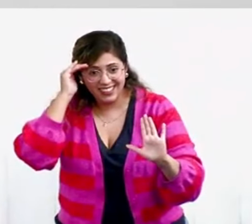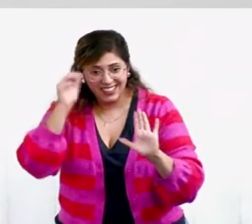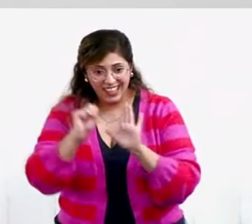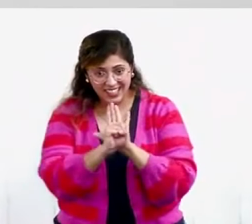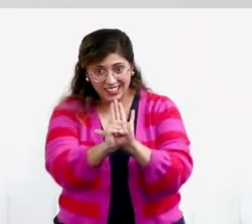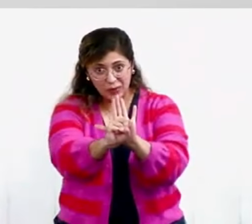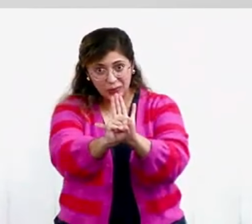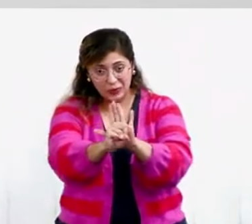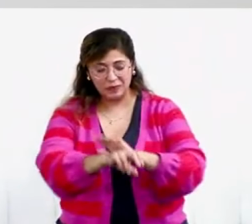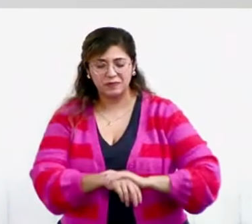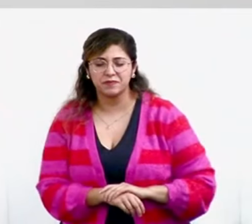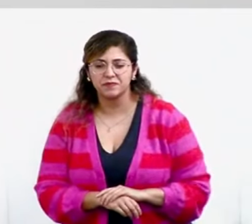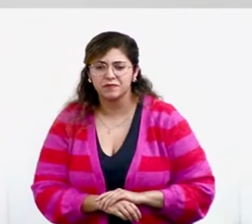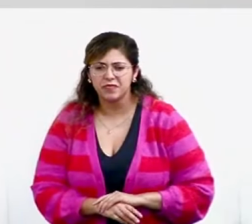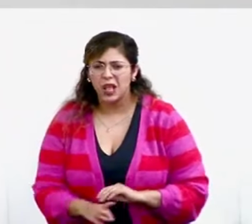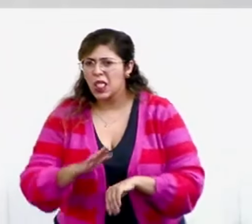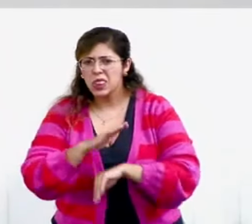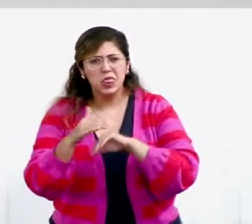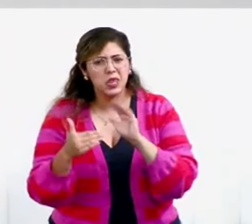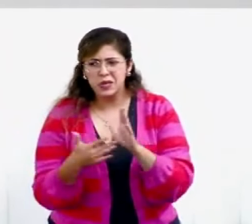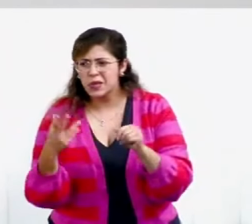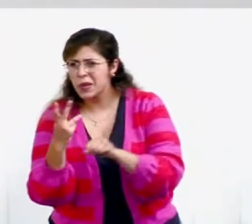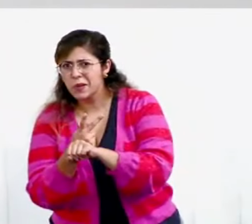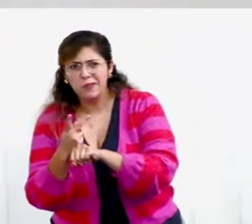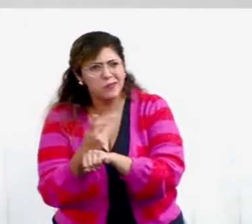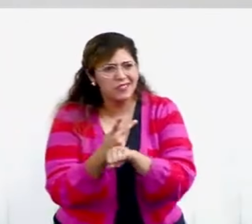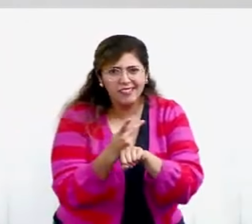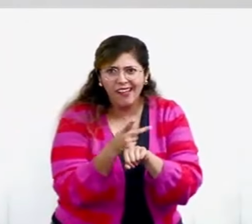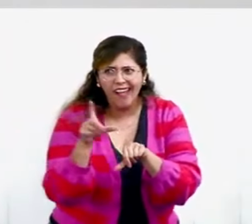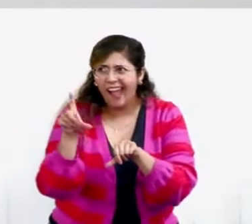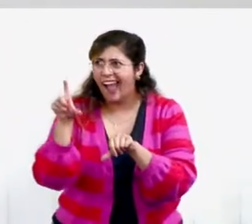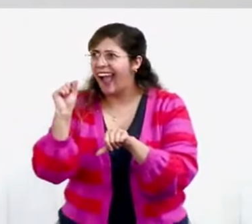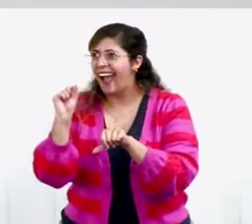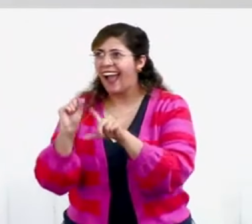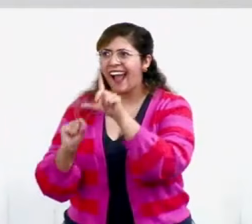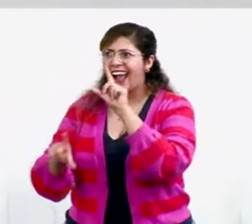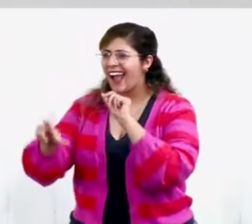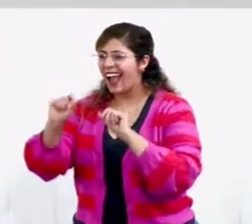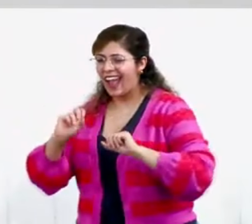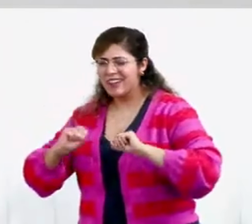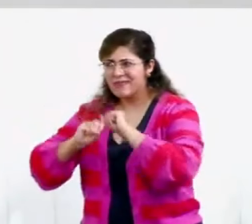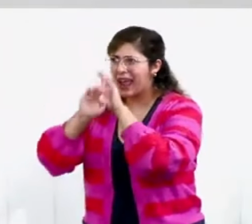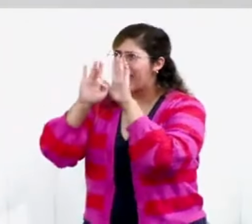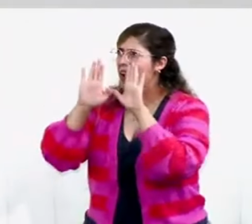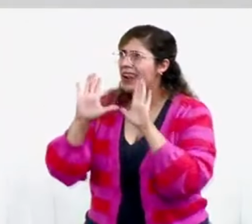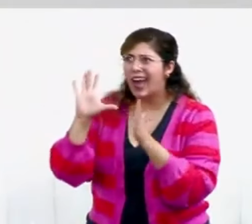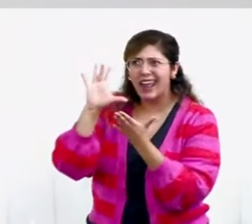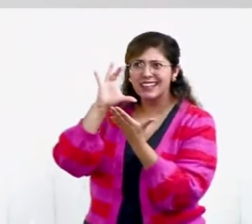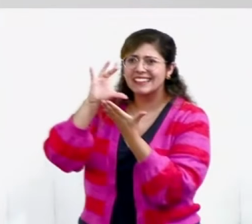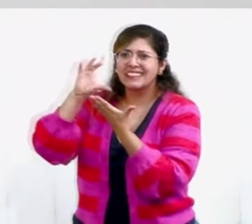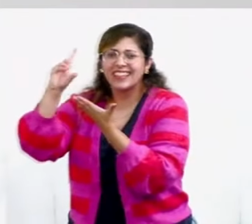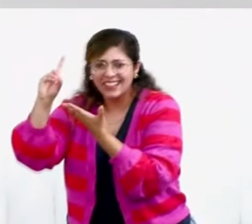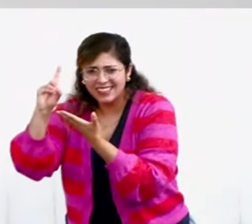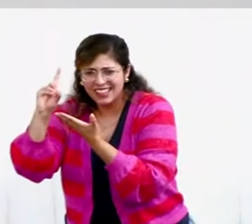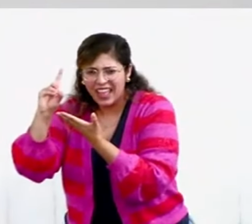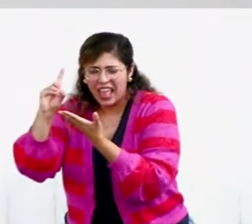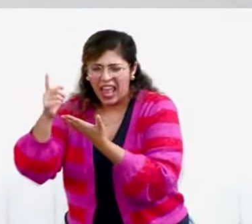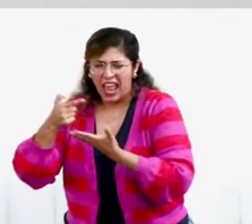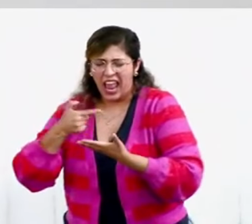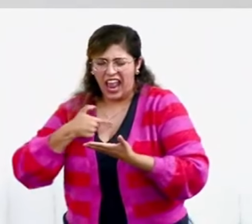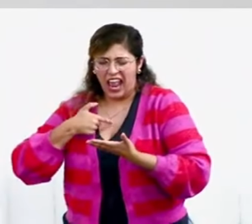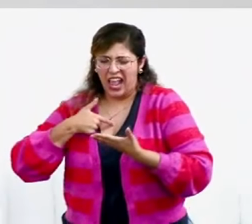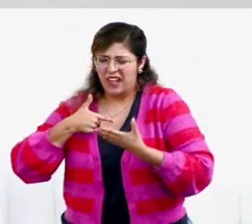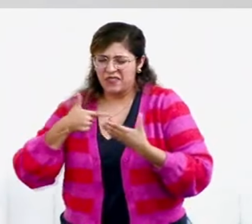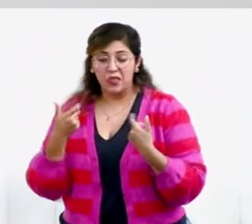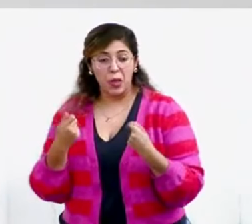que escolhemos e buscamos é para ele, para a glória dele. Não faz sentido eu estar aqui sem